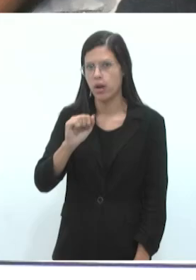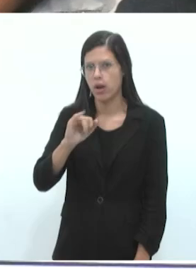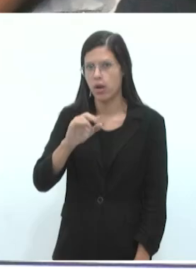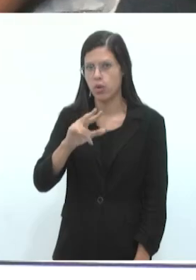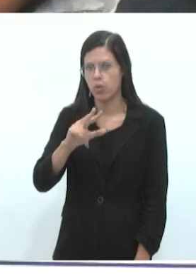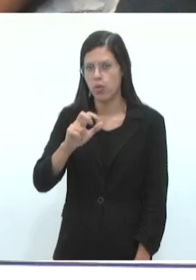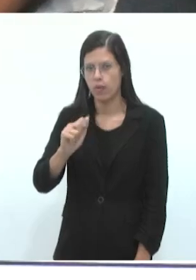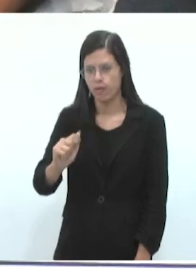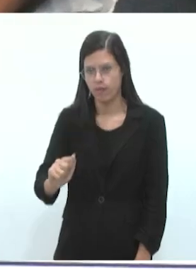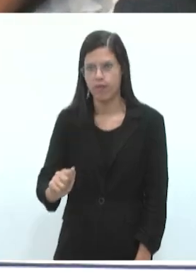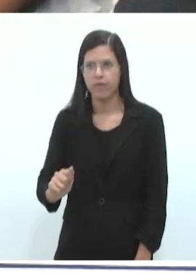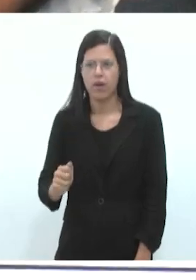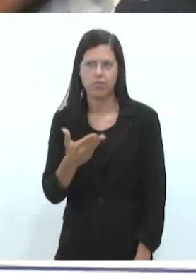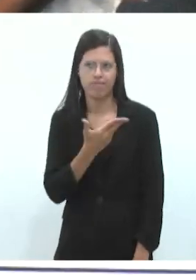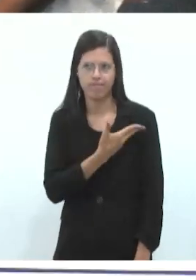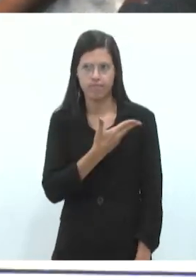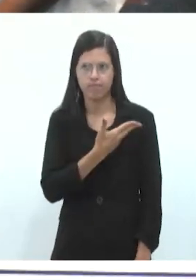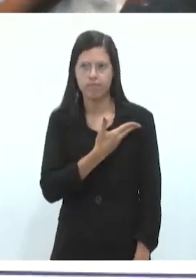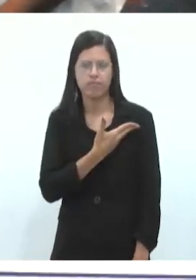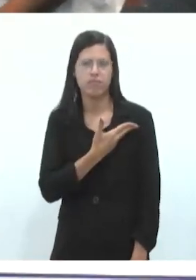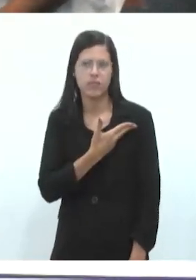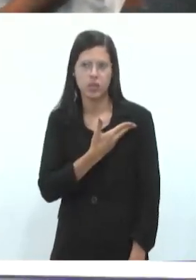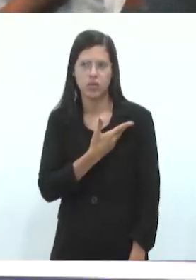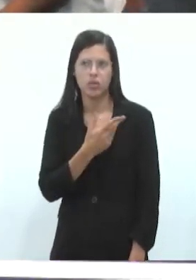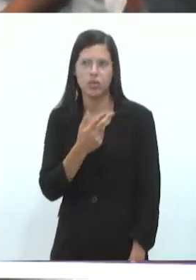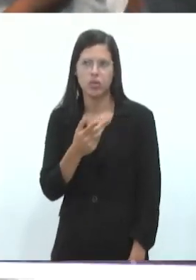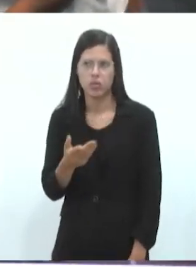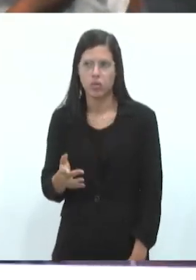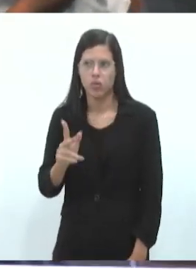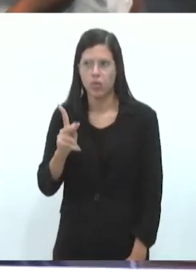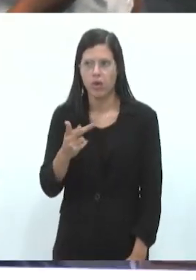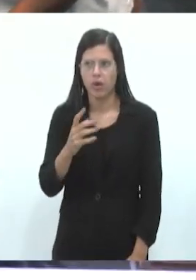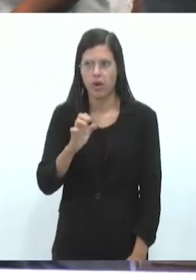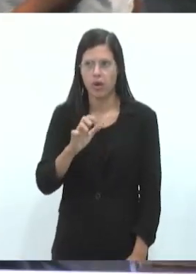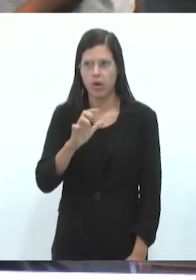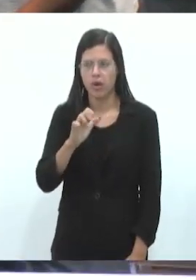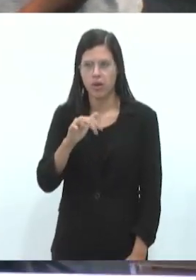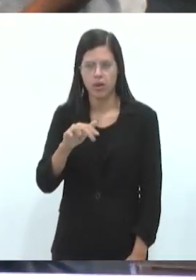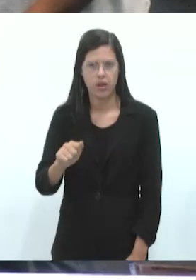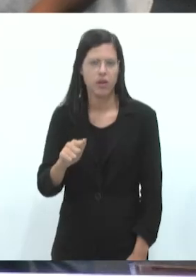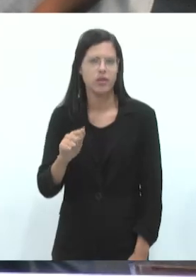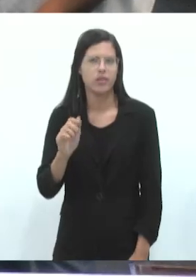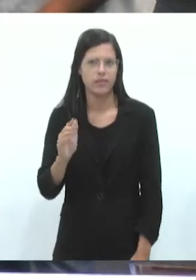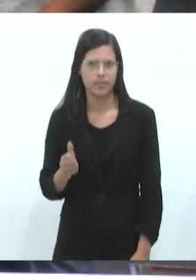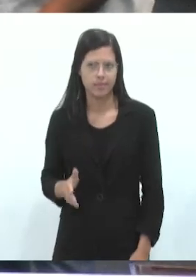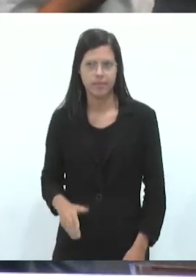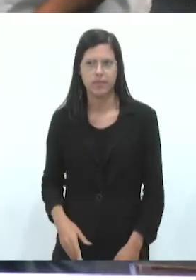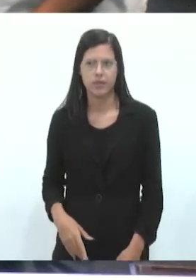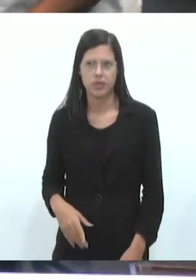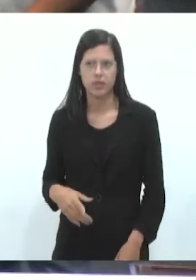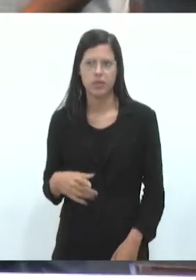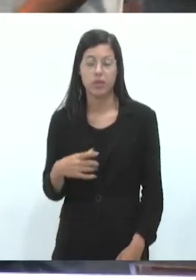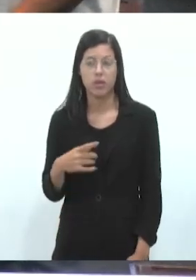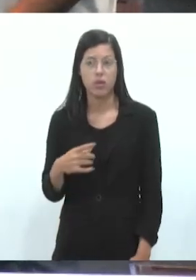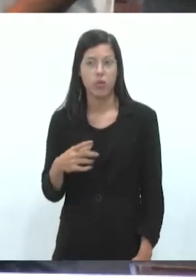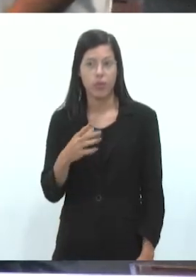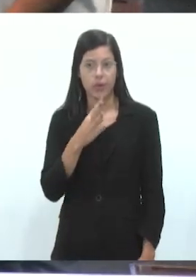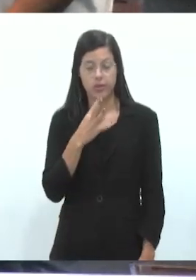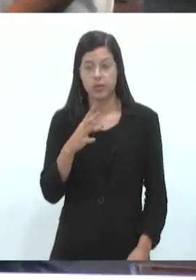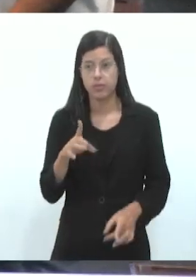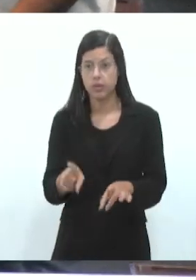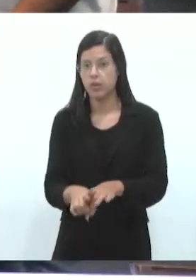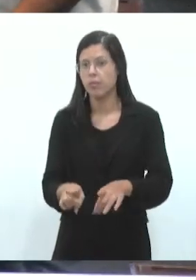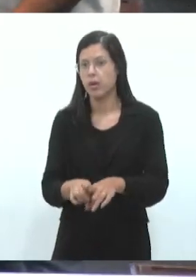Helena Bocaiúva, com a qual eu convivo, teve exilada, etc. E conhecemos também